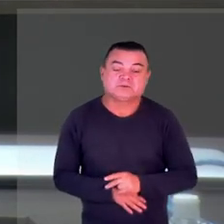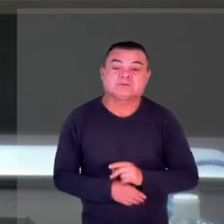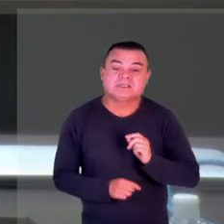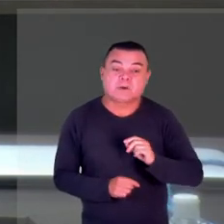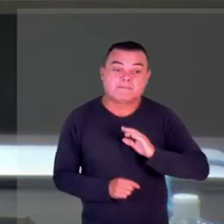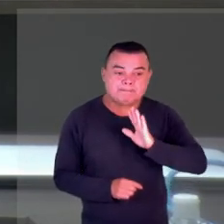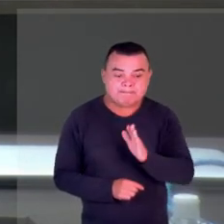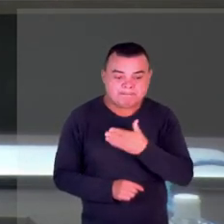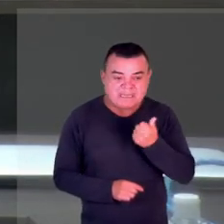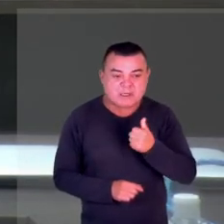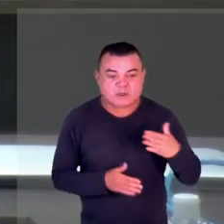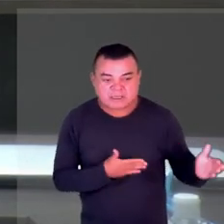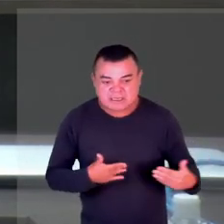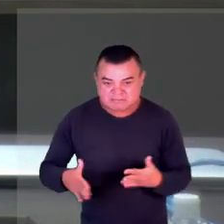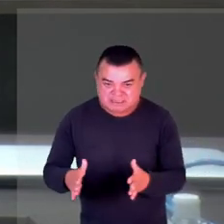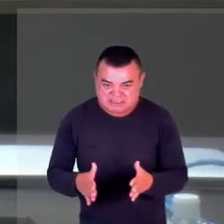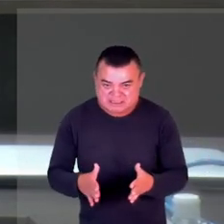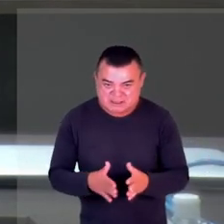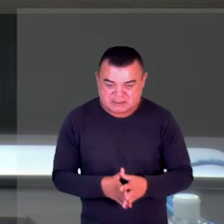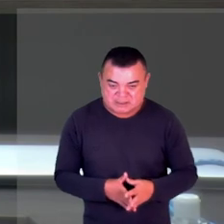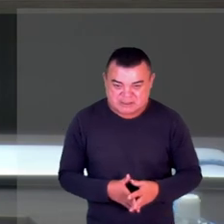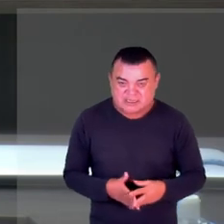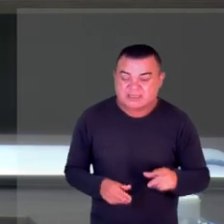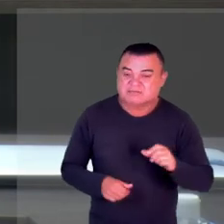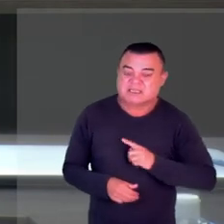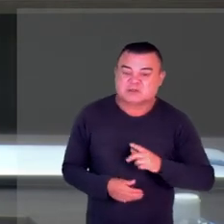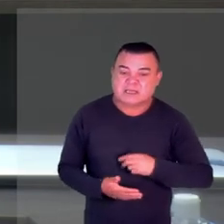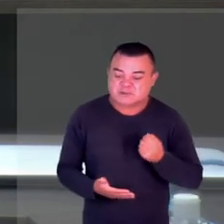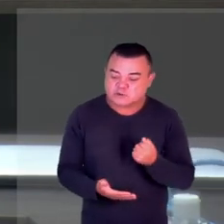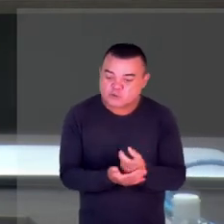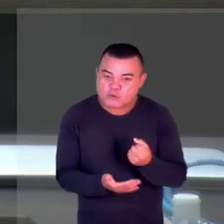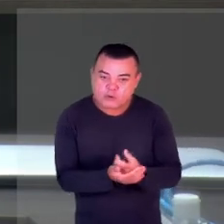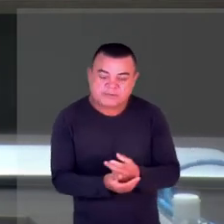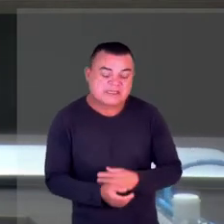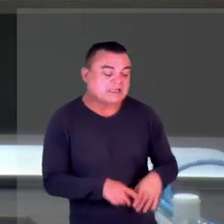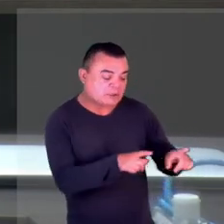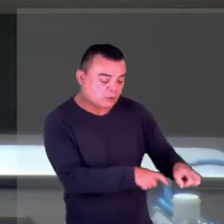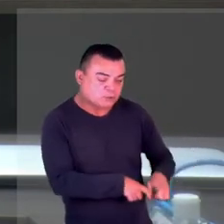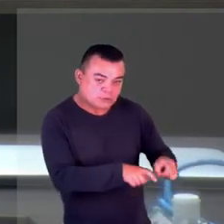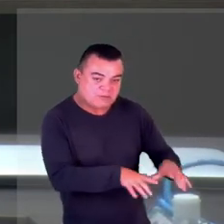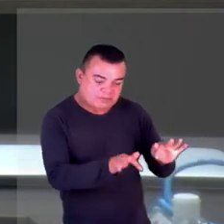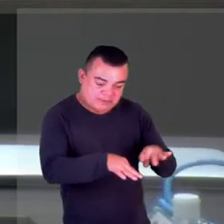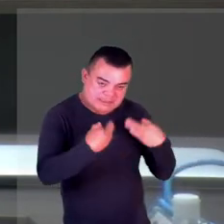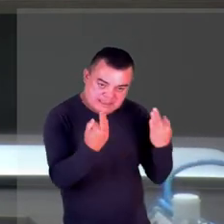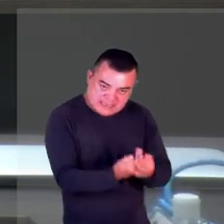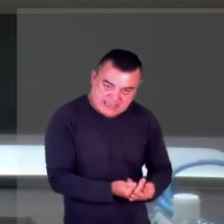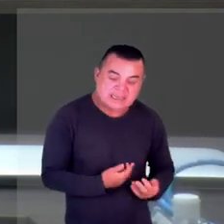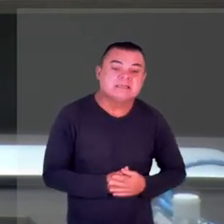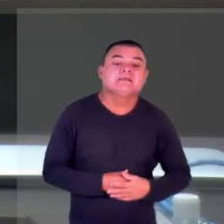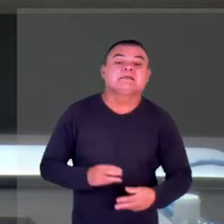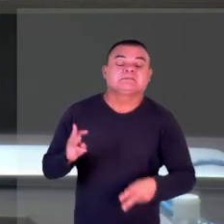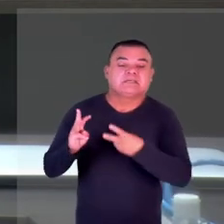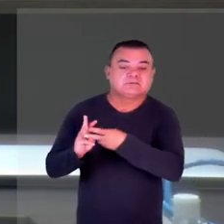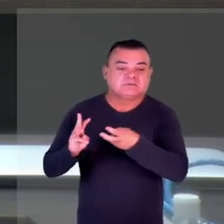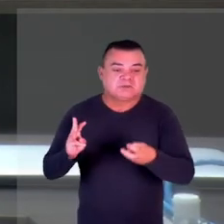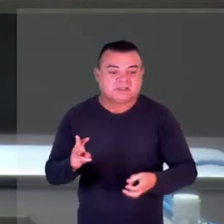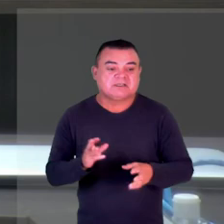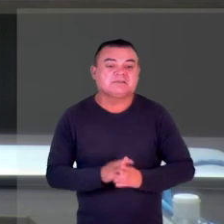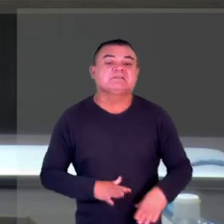envolvendo as compras da Agricultura Familiar de populações tradicionais indígenas quilombolas